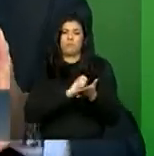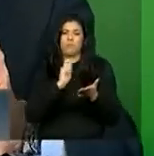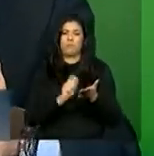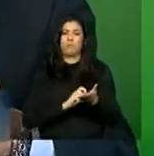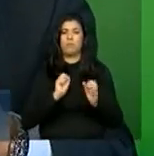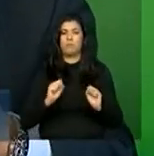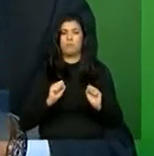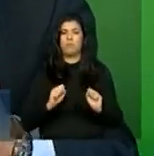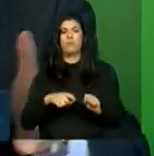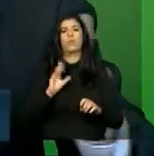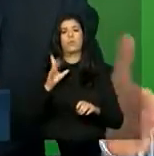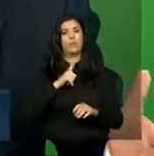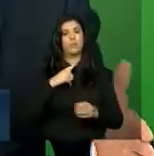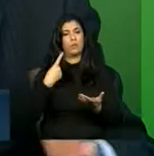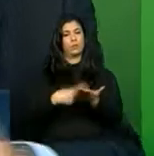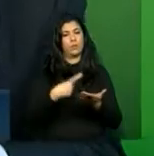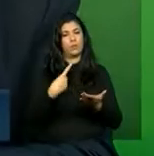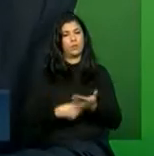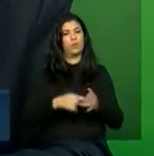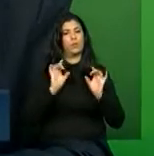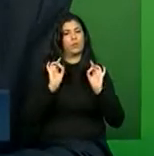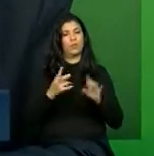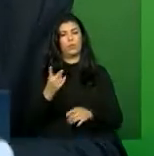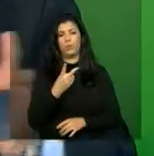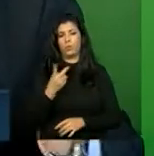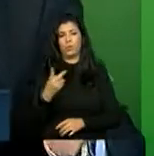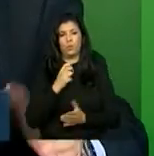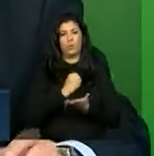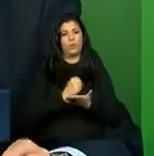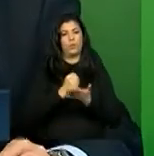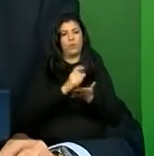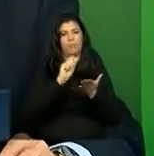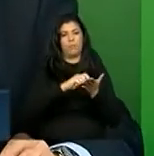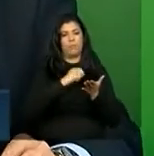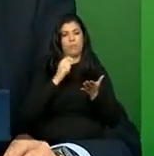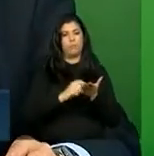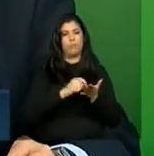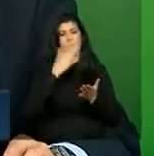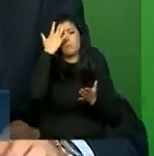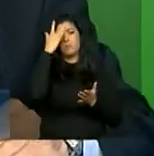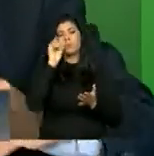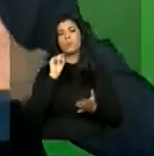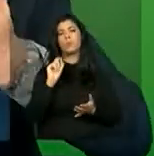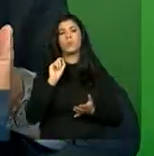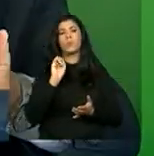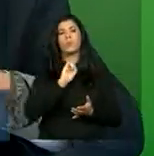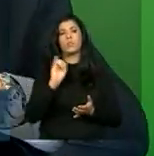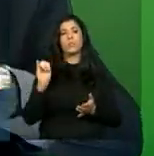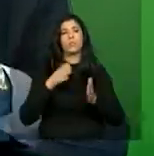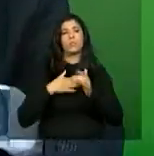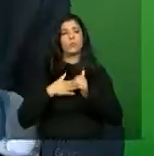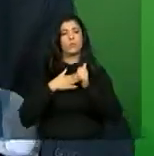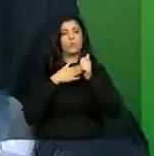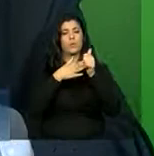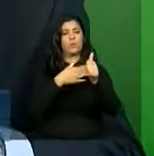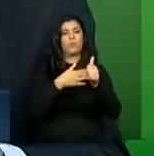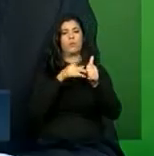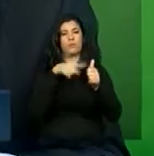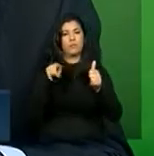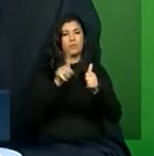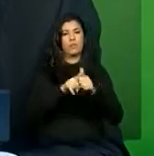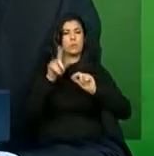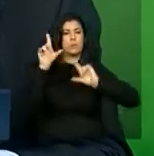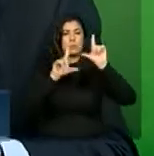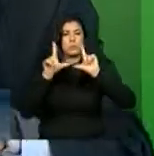é o que estava acordado Era exatamente esses dois contratos não sei é se levou se a imprensa